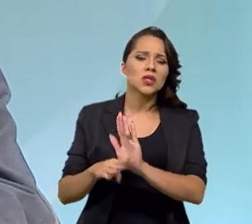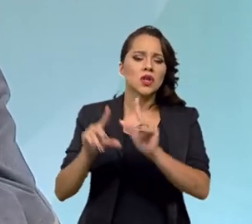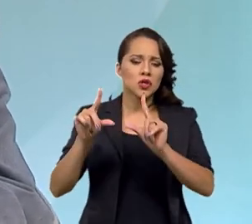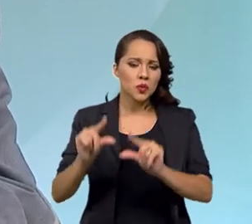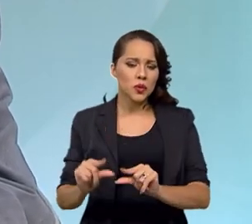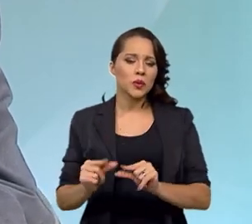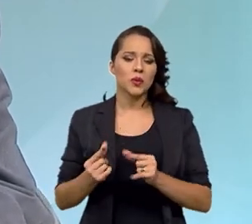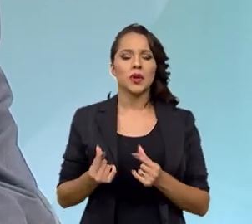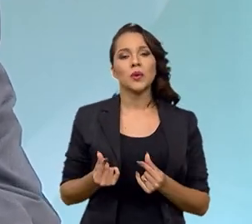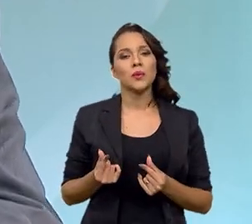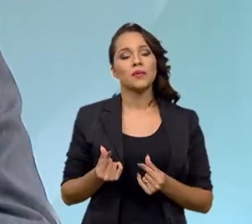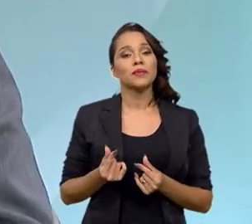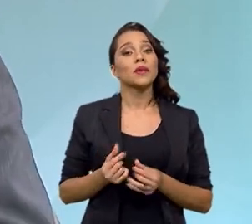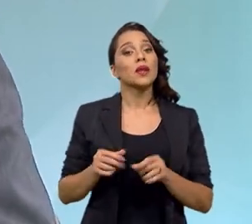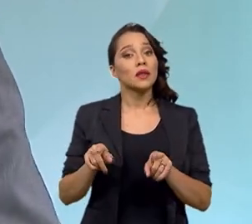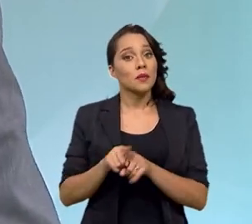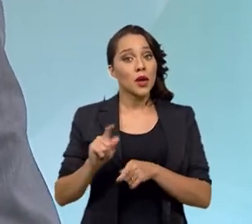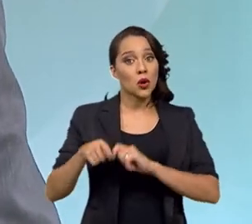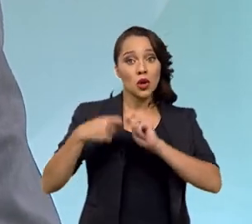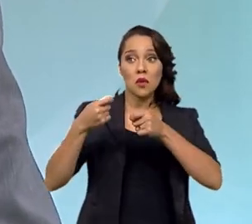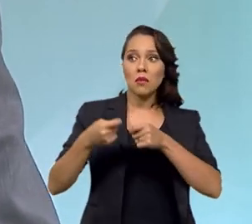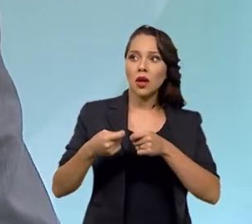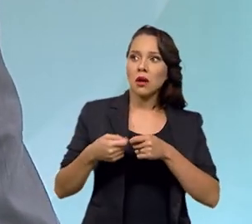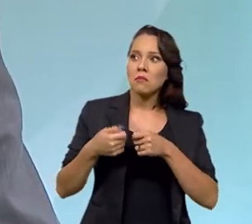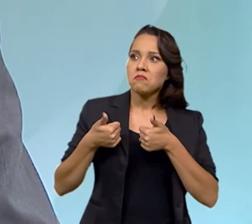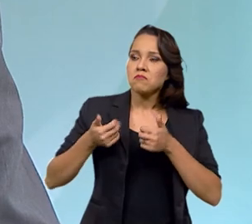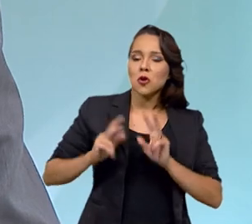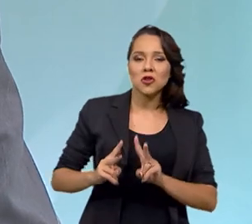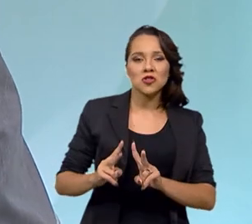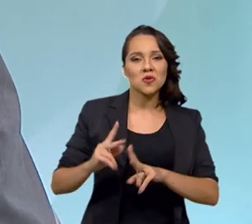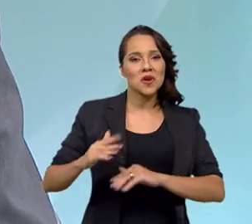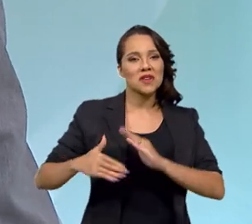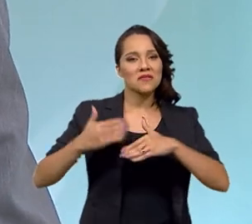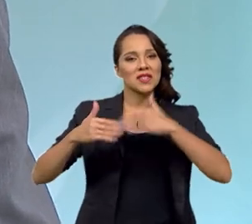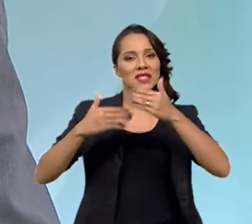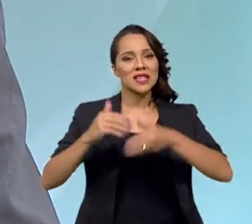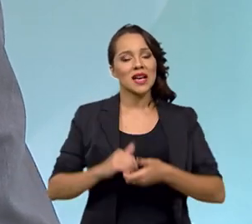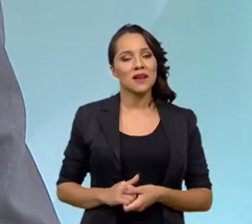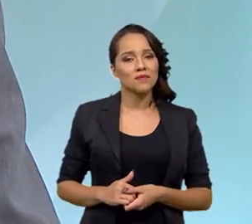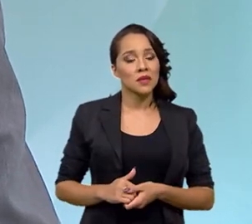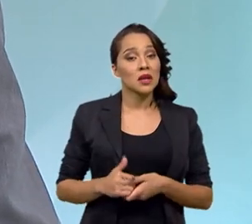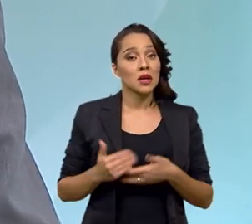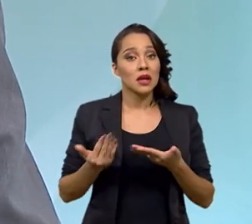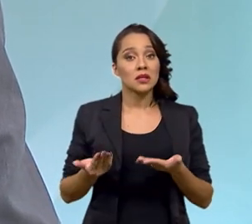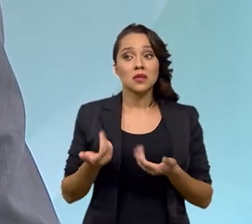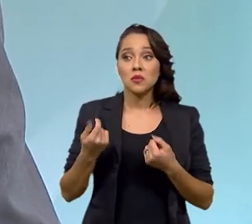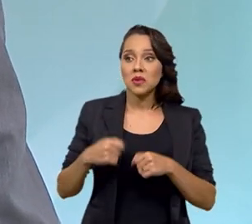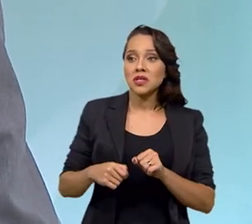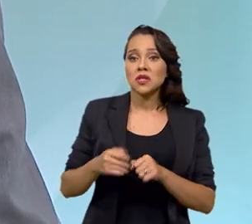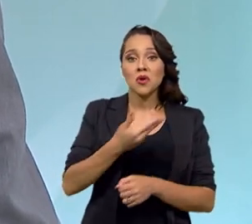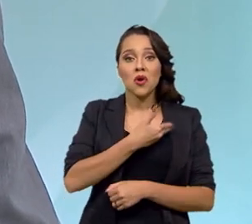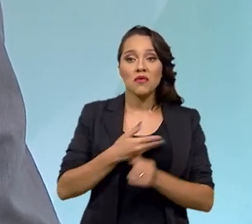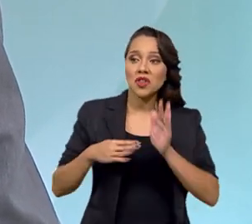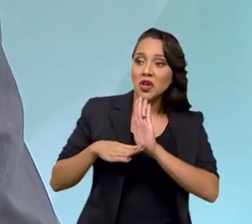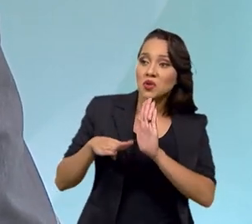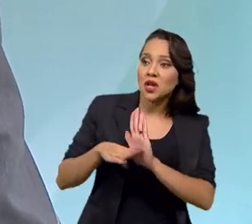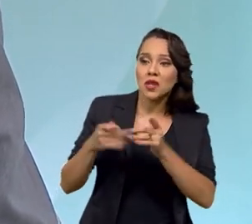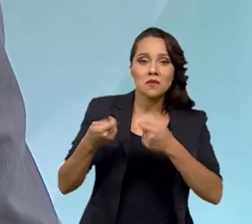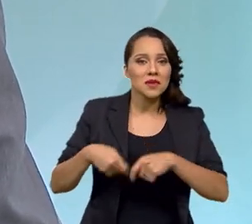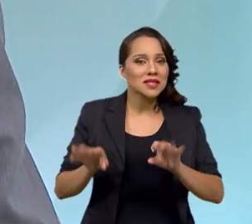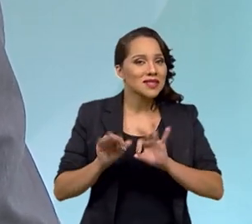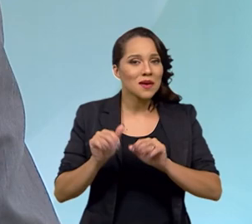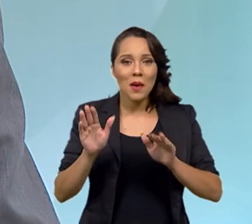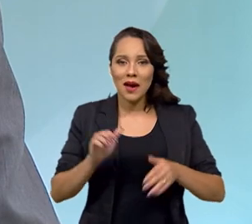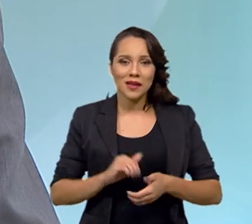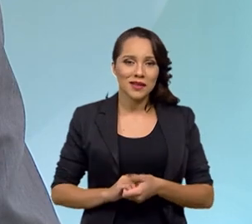para manter economia funcionando e a economia está continuando avançar sem benefícios do governo e aqui é uma